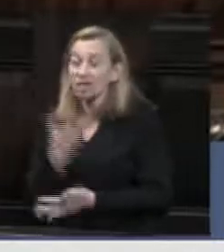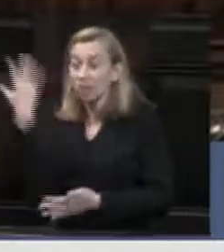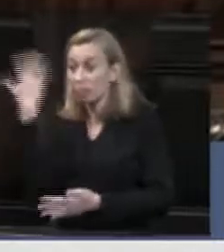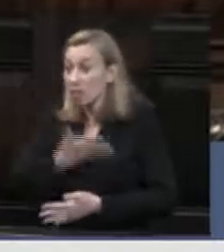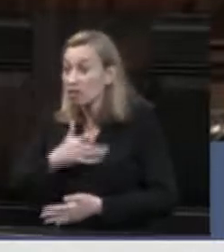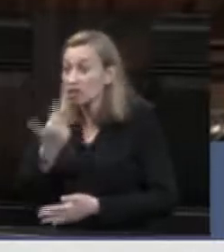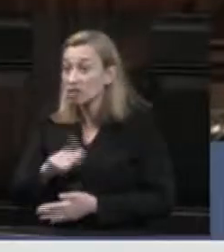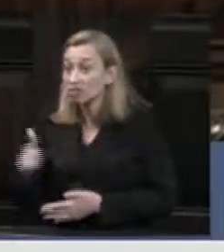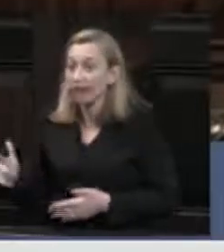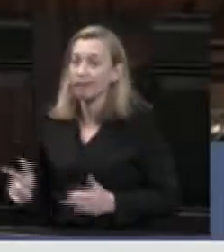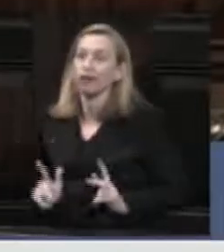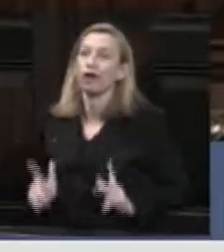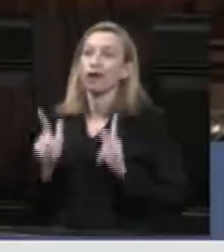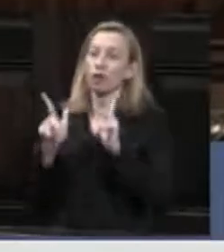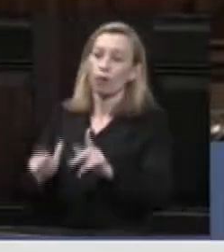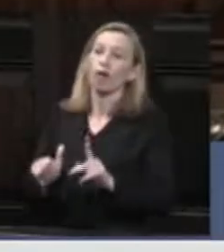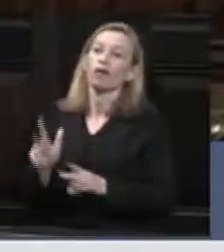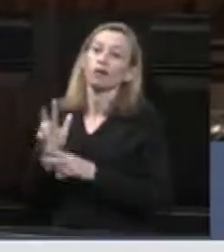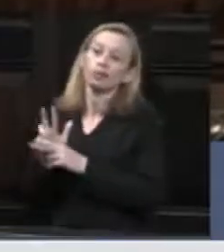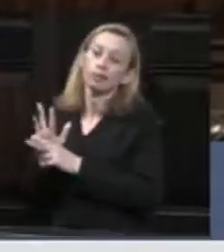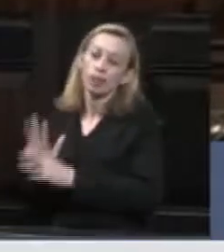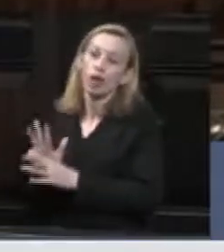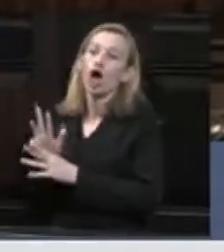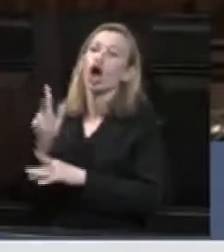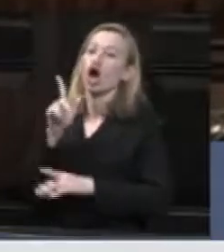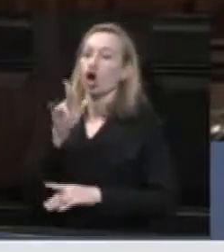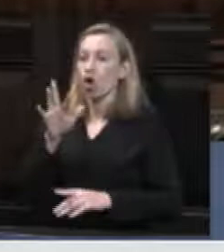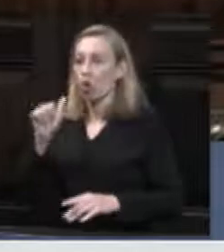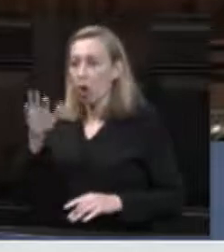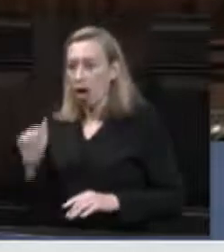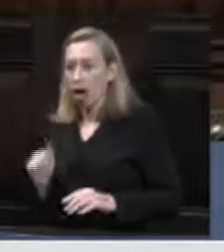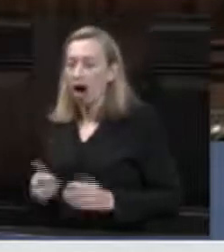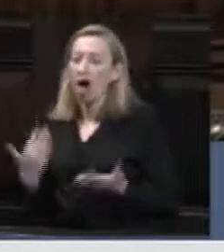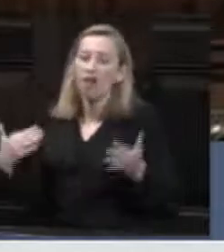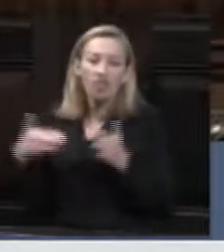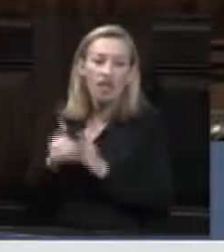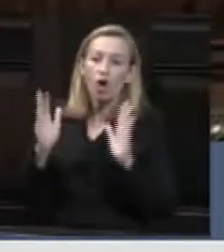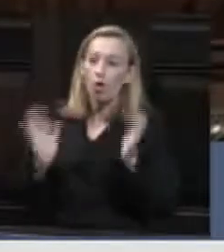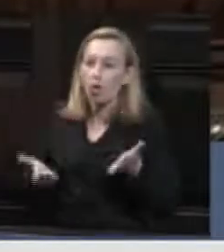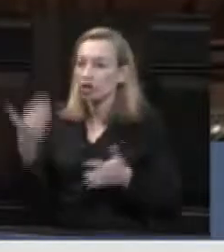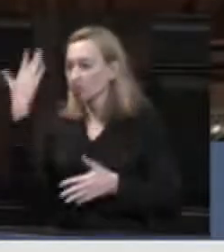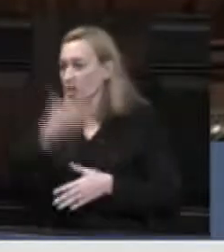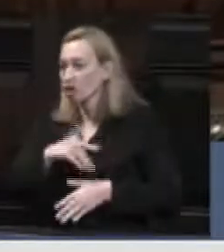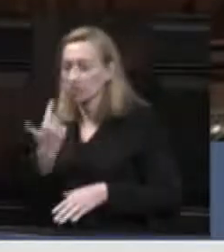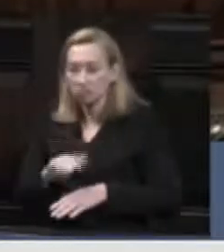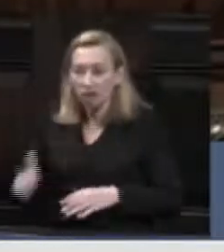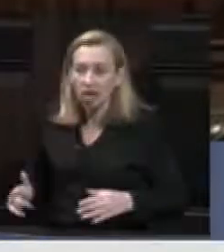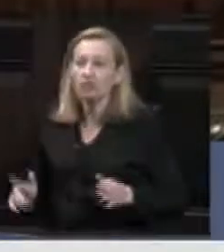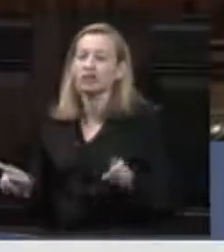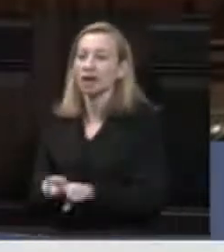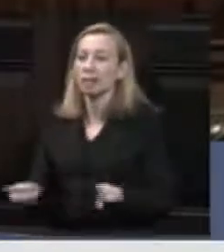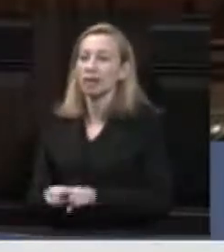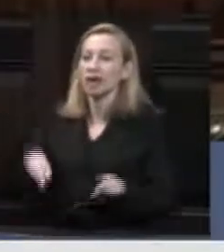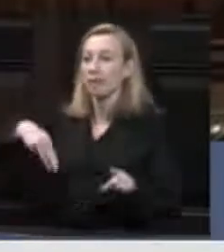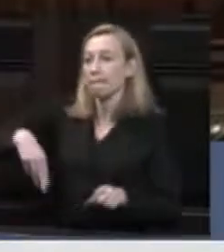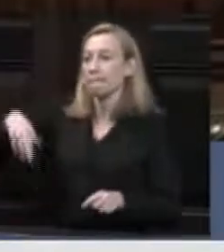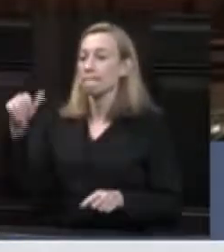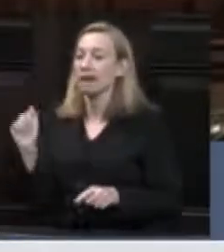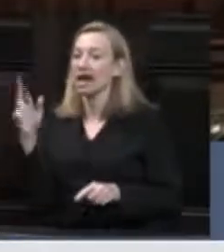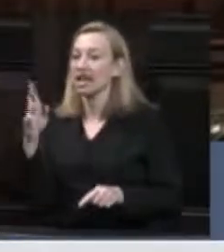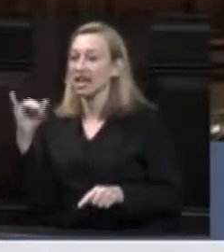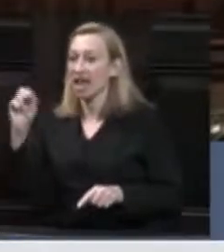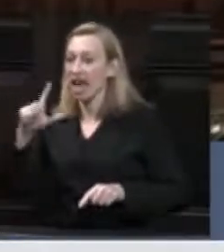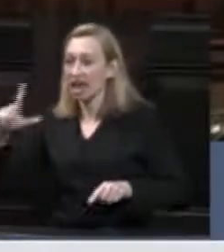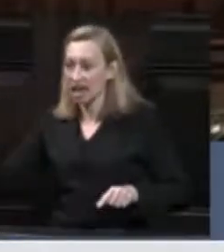presidente Lula, e da execução bárbara, até hoje jamais esclarecida, da vereadora Marielle Franco e